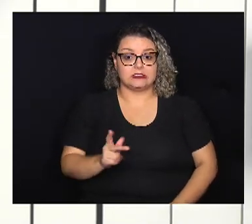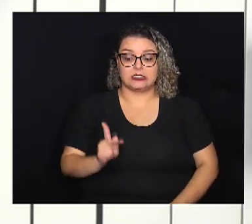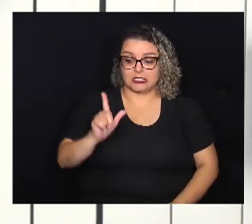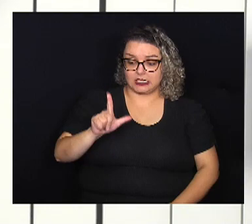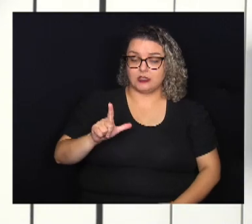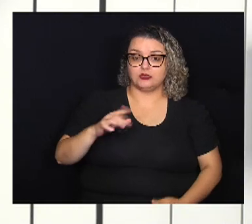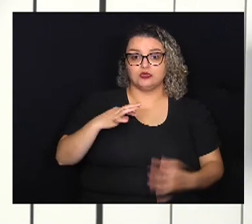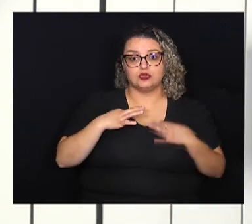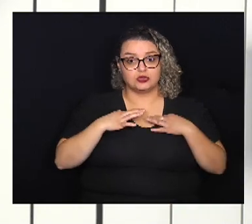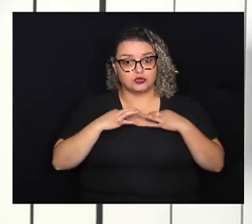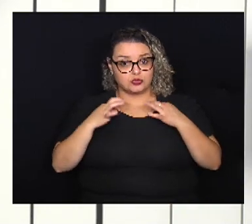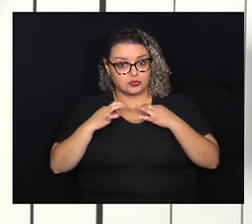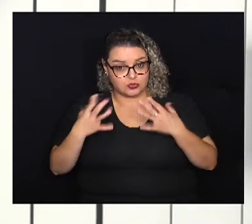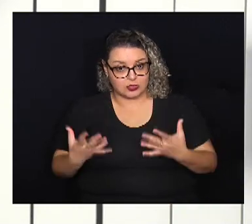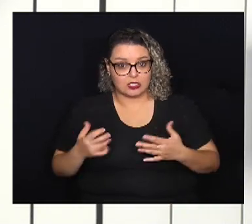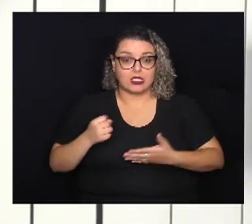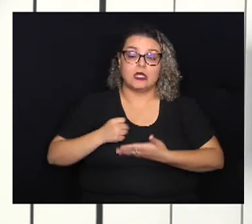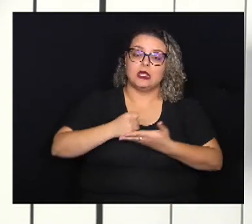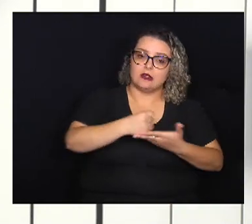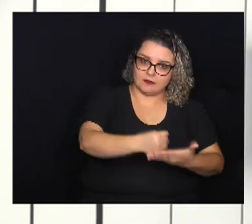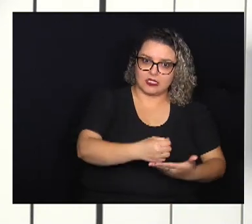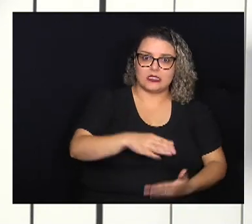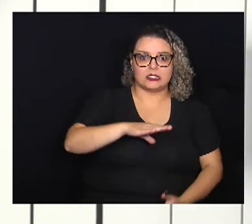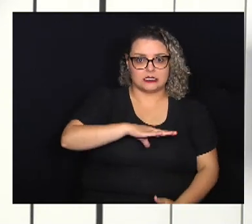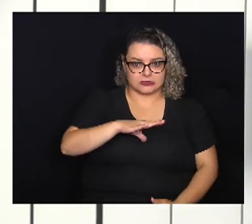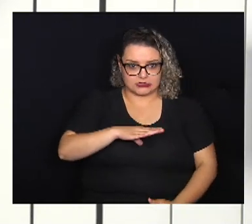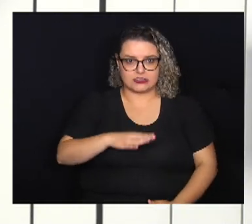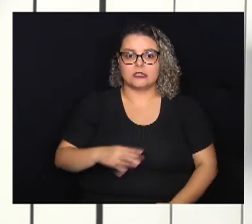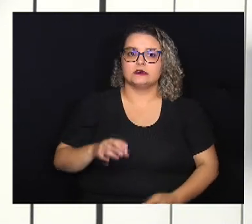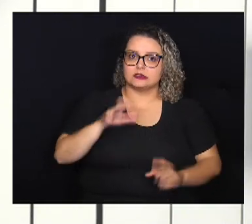levadas para a população das cidades atingidas.